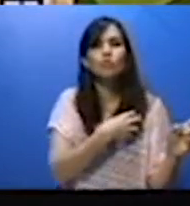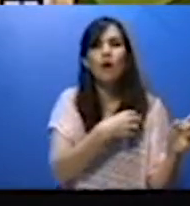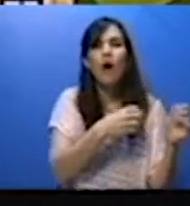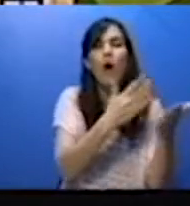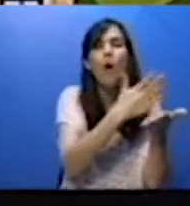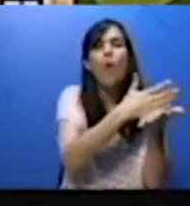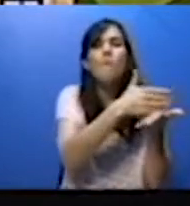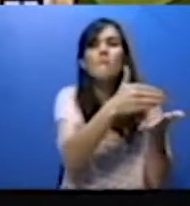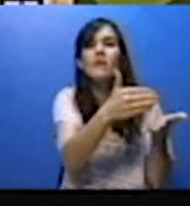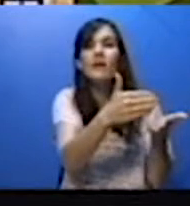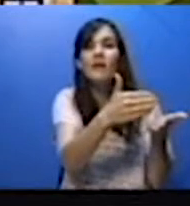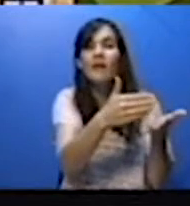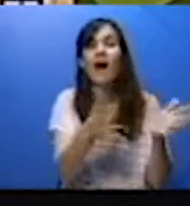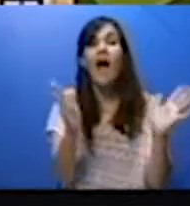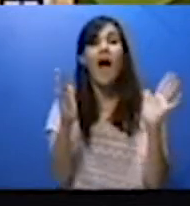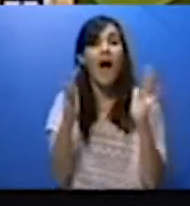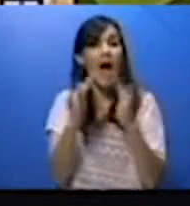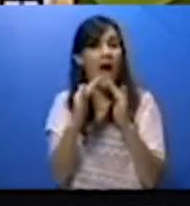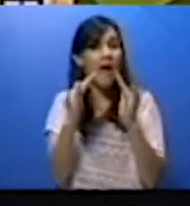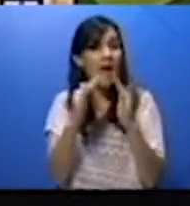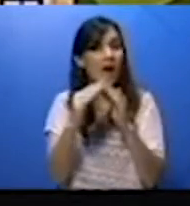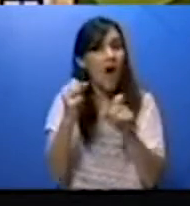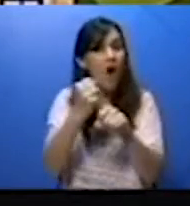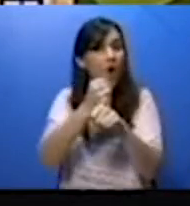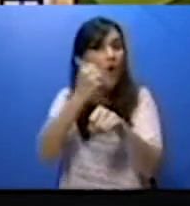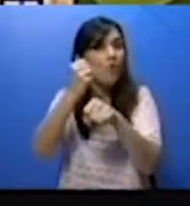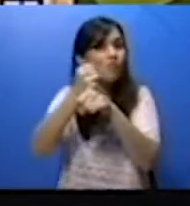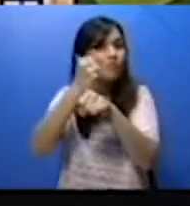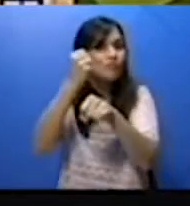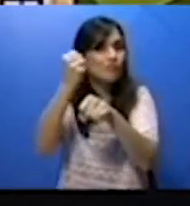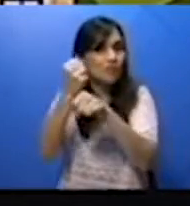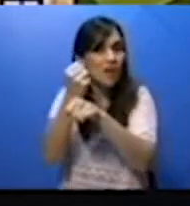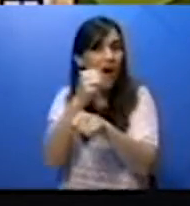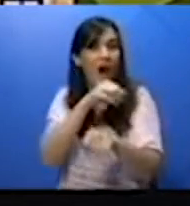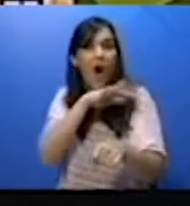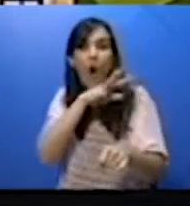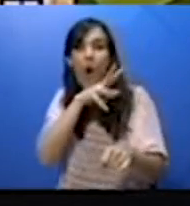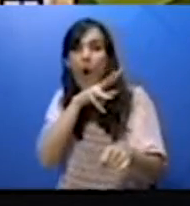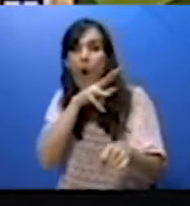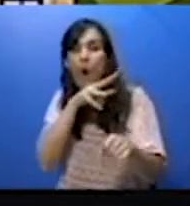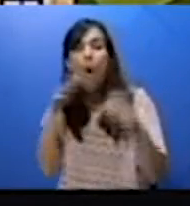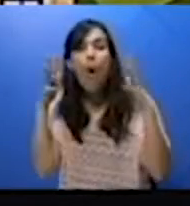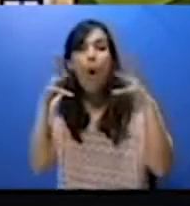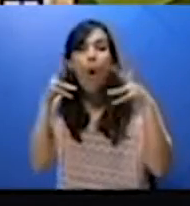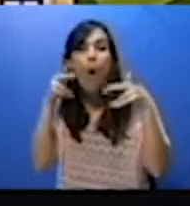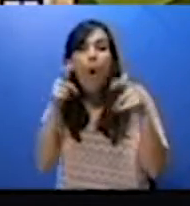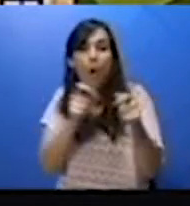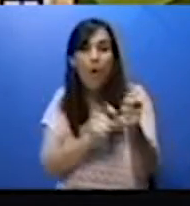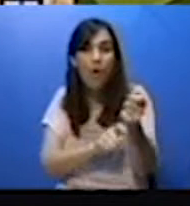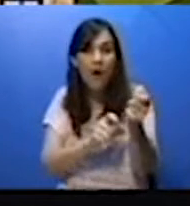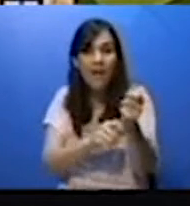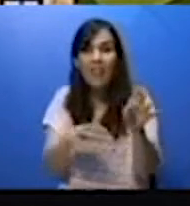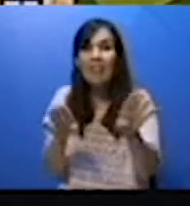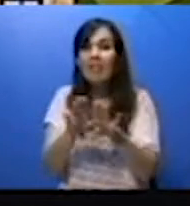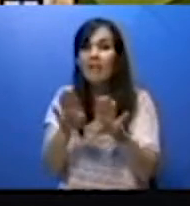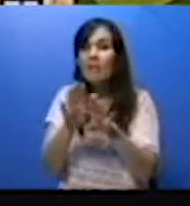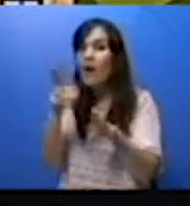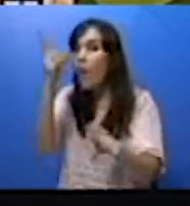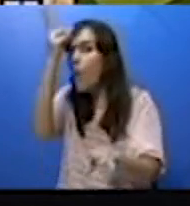a casa foi construída pela onça e pelo pode tá olha lá usei a pista visual